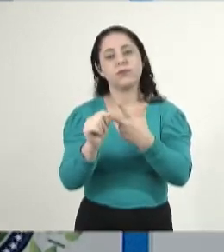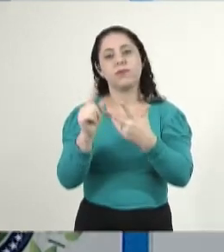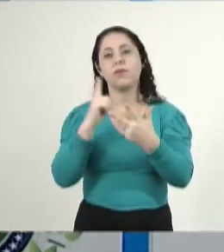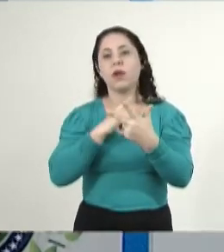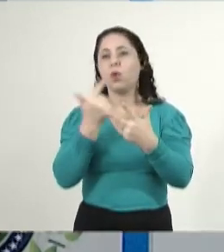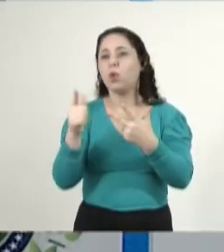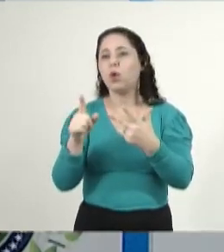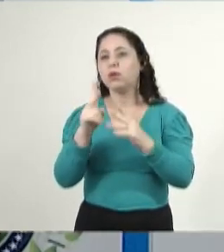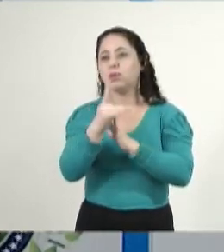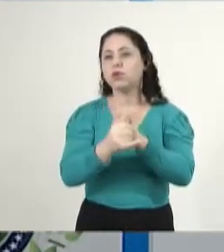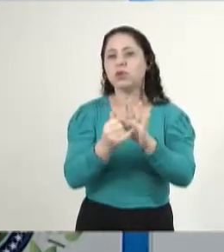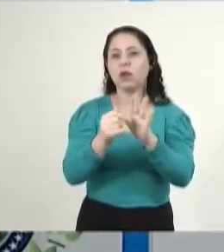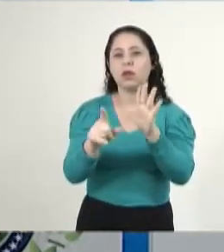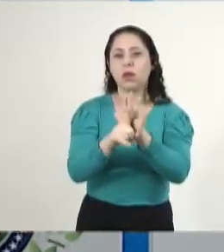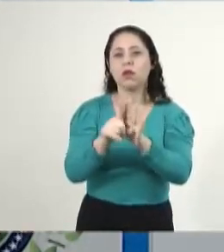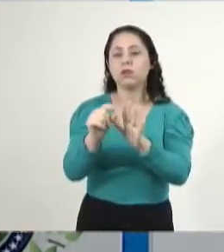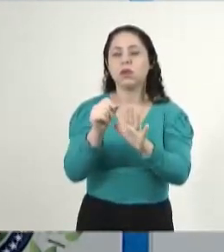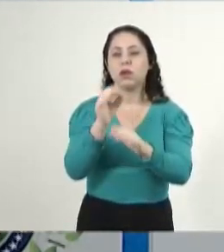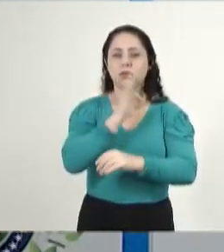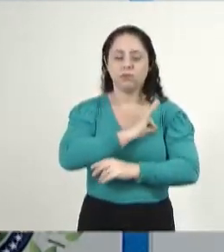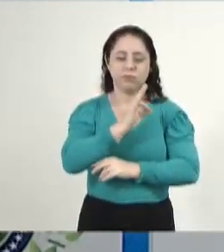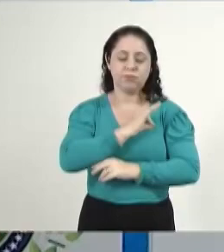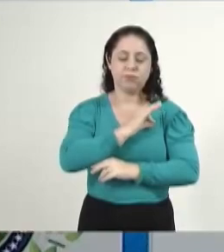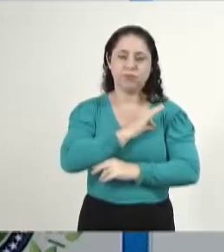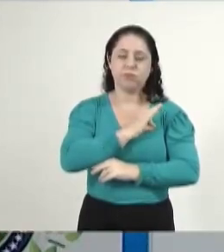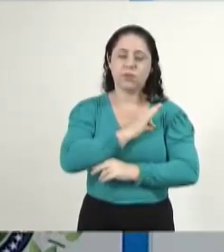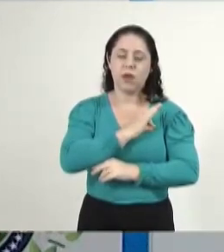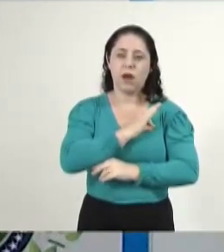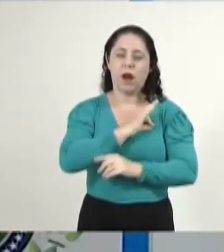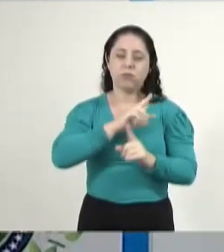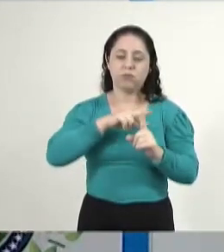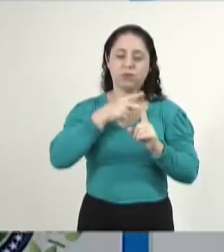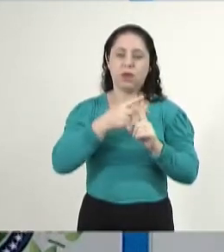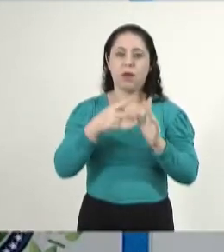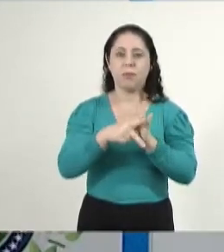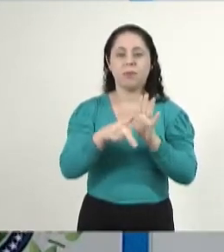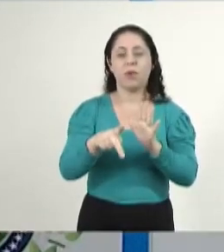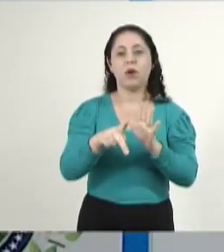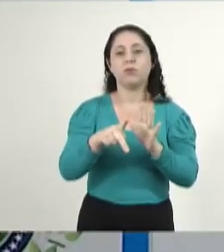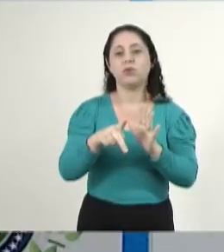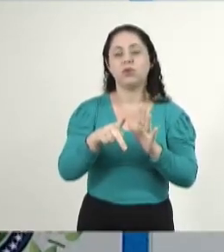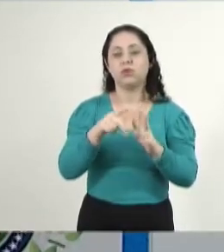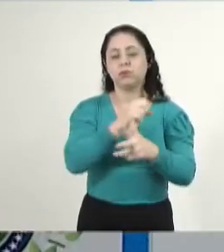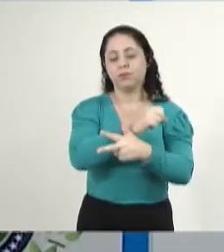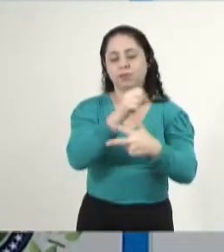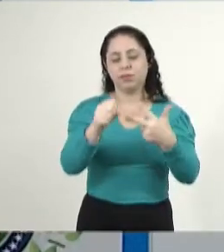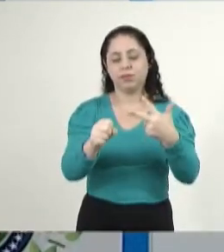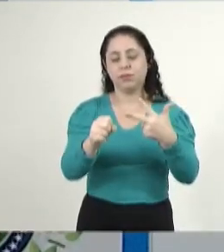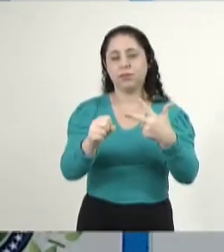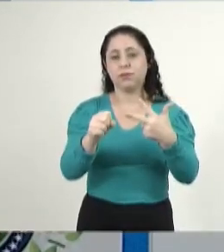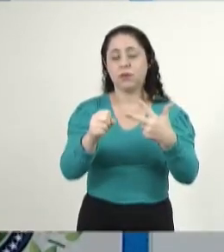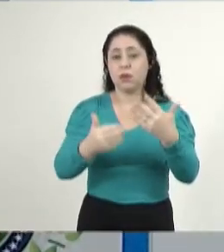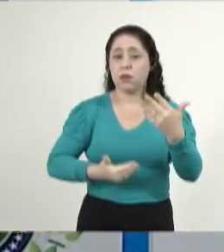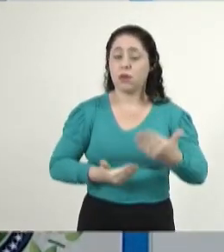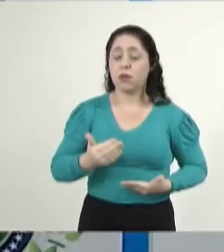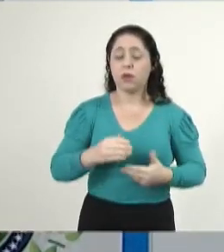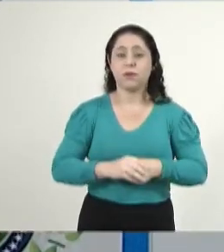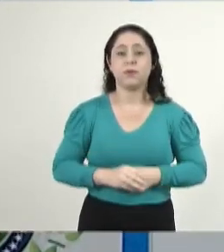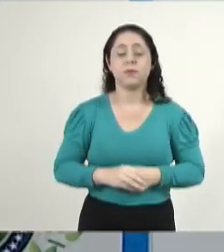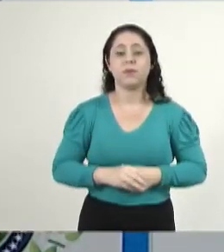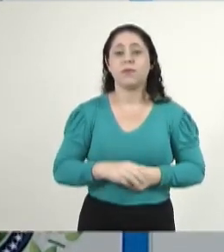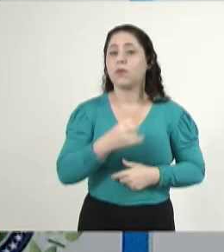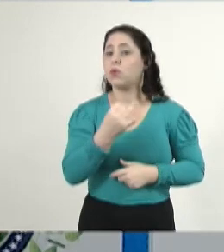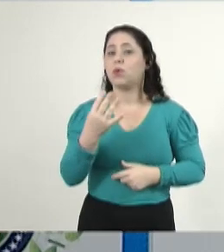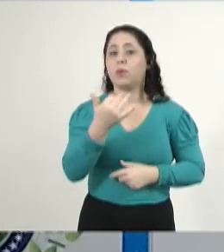tem o próximo projeto de lei que traz o reajuste geral anual dos servidores públicos de todos os poderes aqui de Mato Grosso do Sul, que é o projeto de lei de